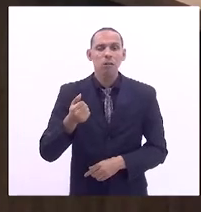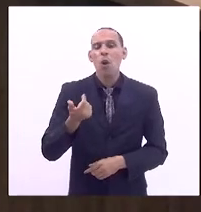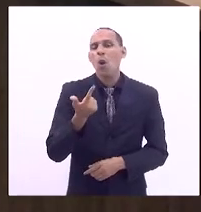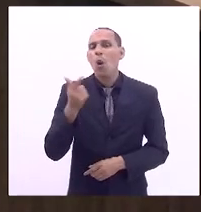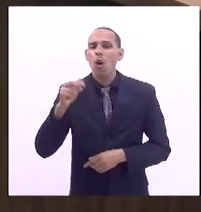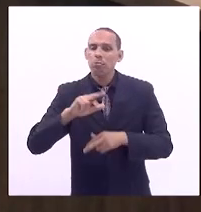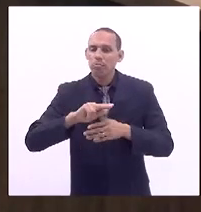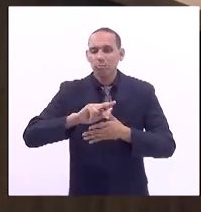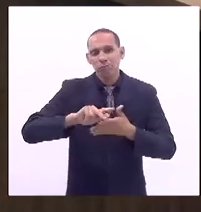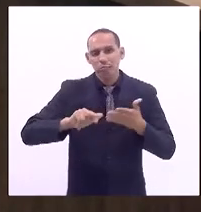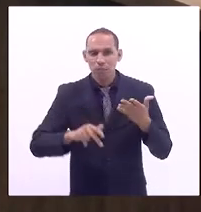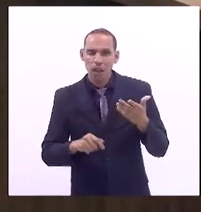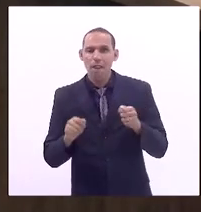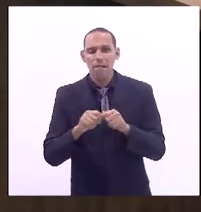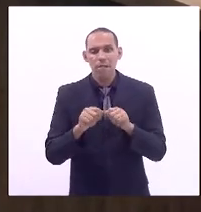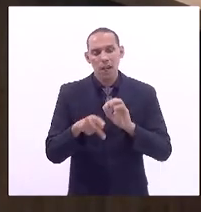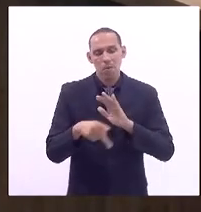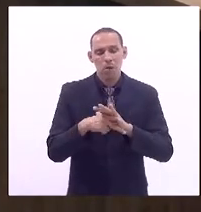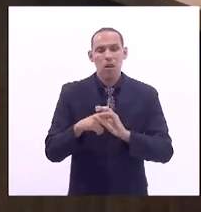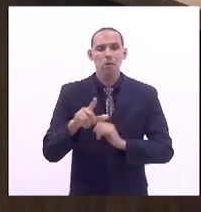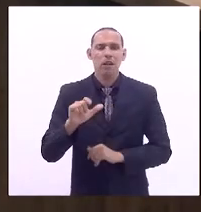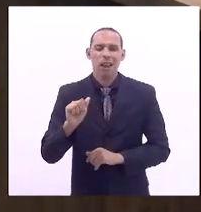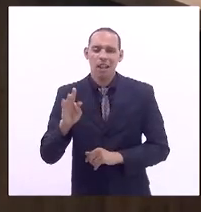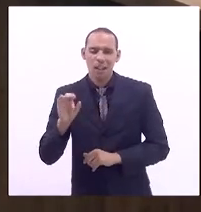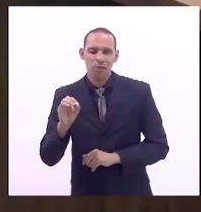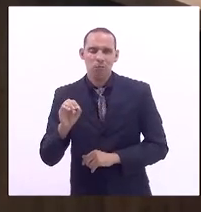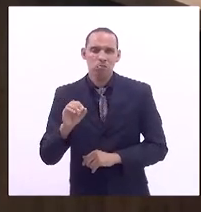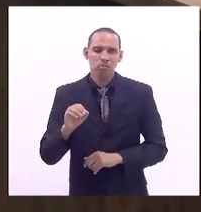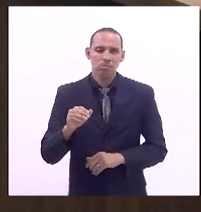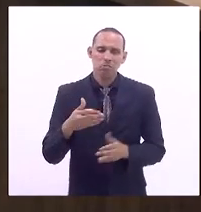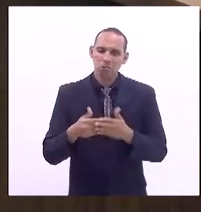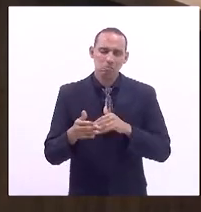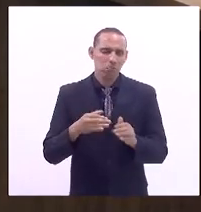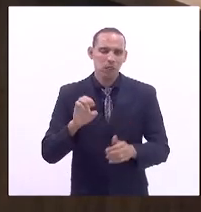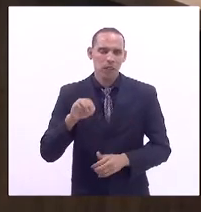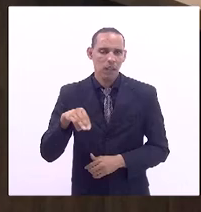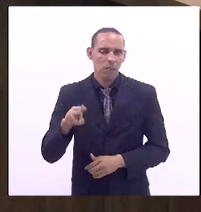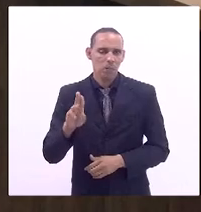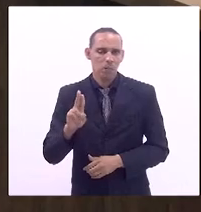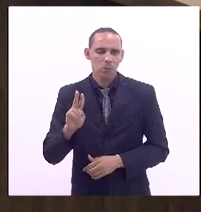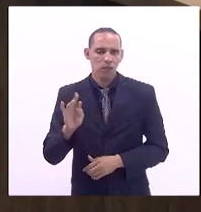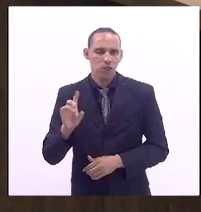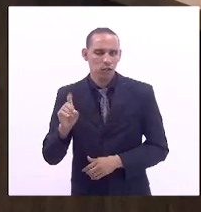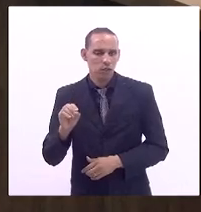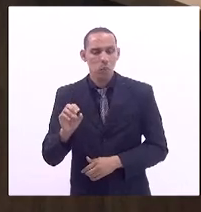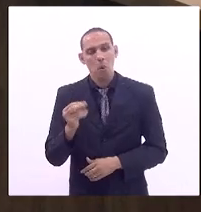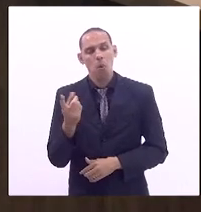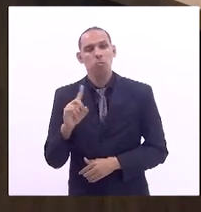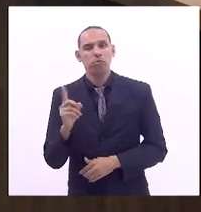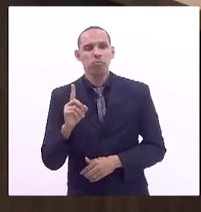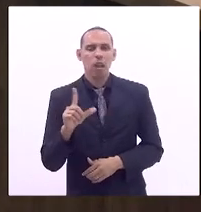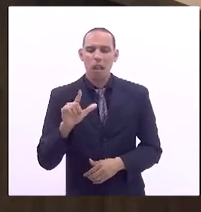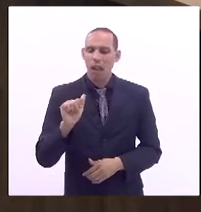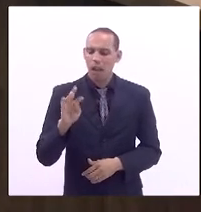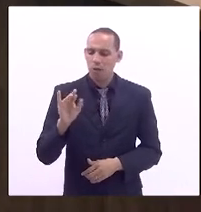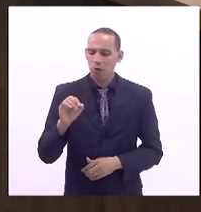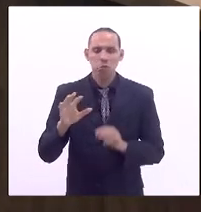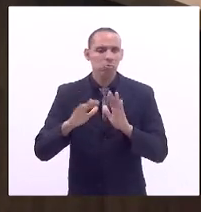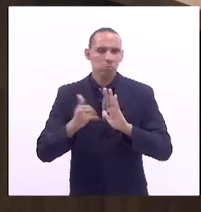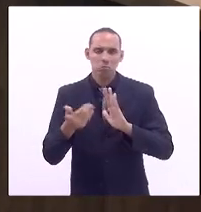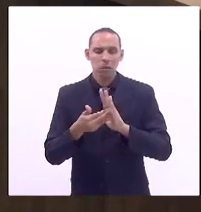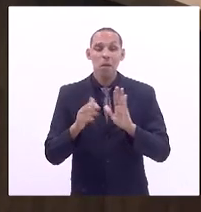derivados sejam embutidos ou não tô entendendo Latte uma expressão Ampla da palavra